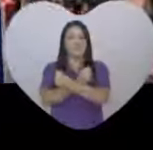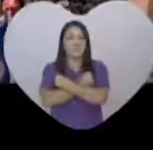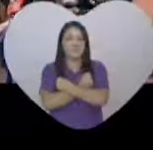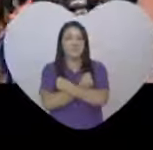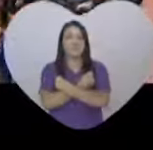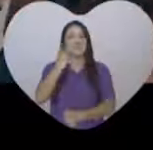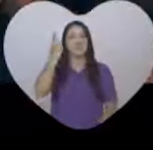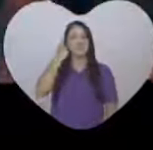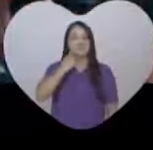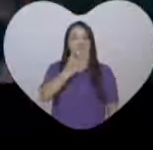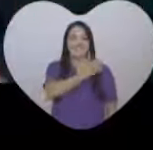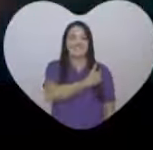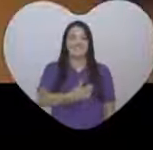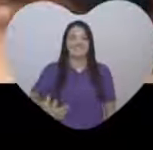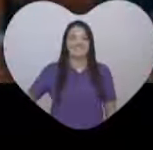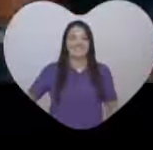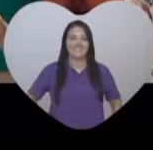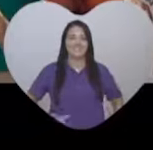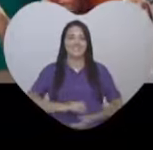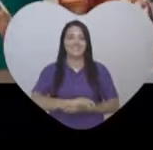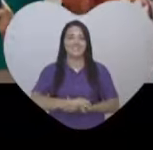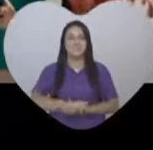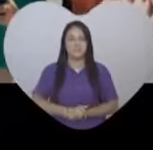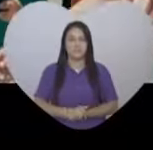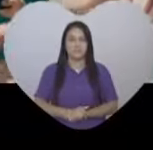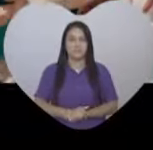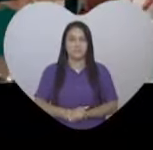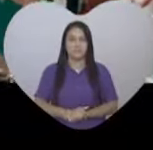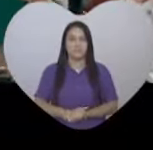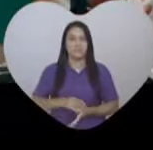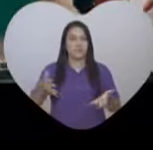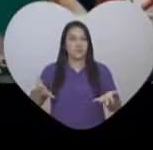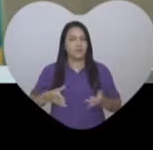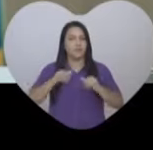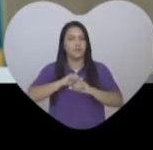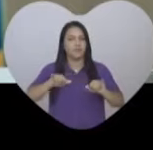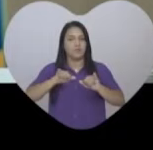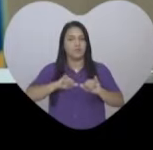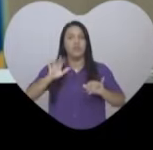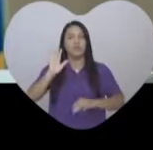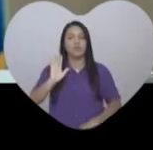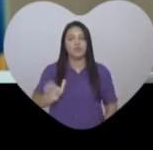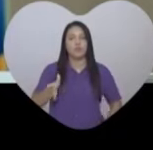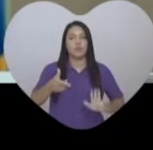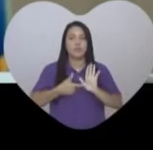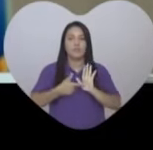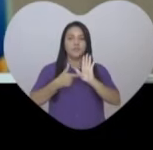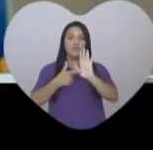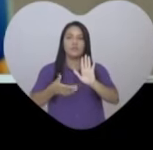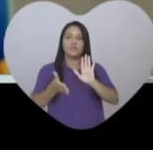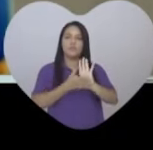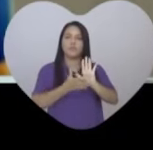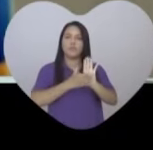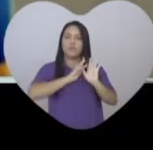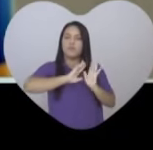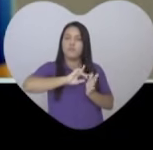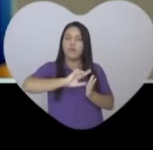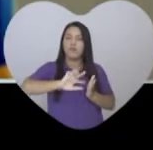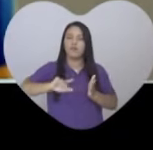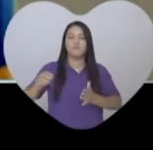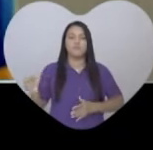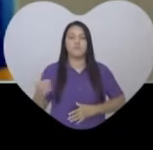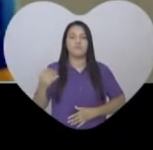turno. Alagoas abraçou. É Paulo governador. Nessa campanha, eu já apresentei várias